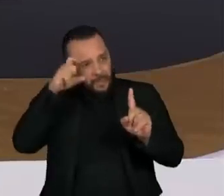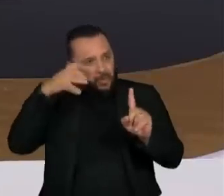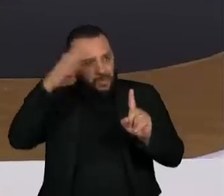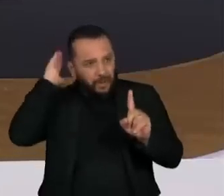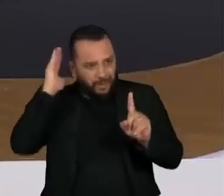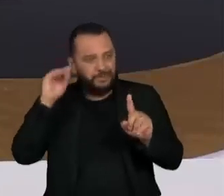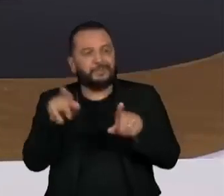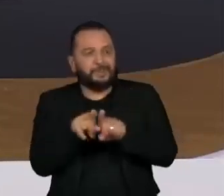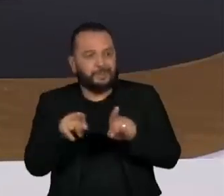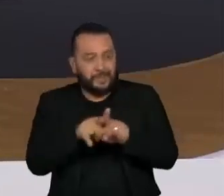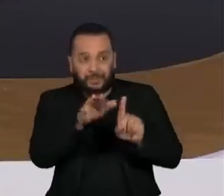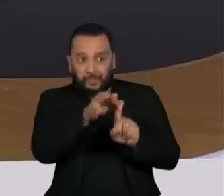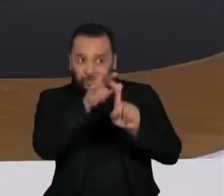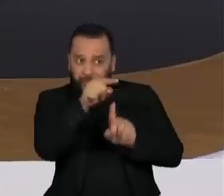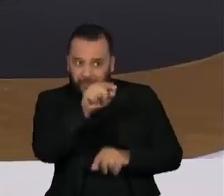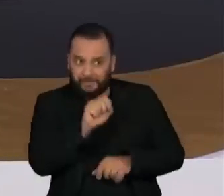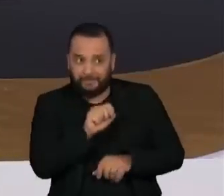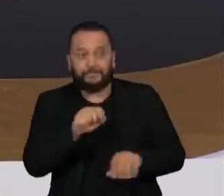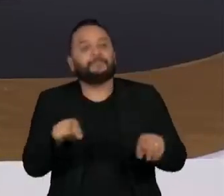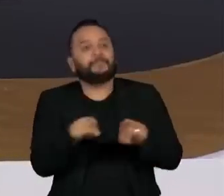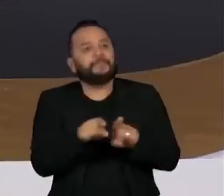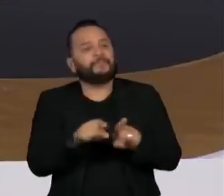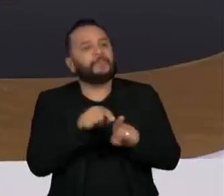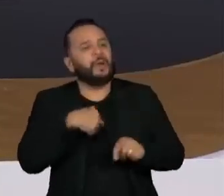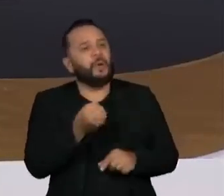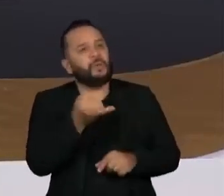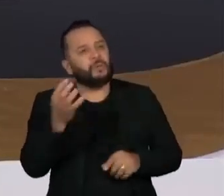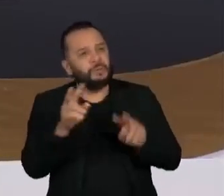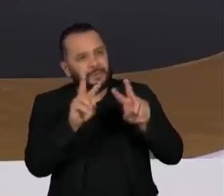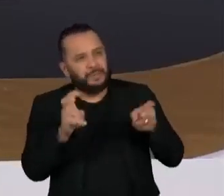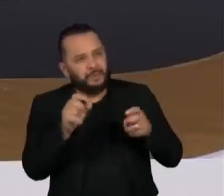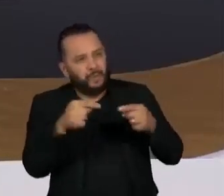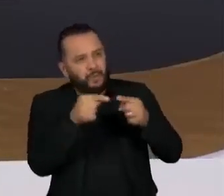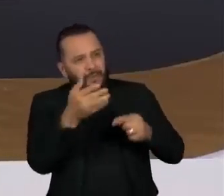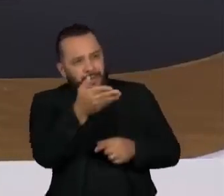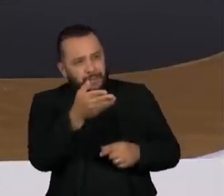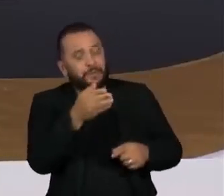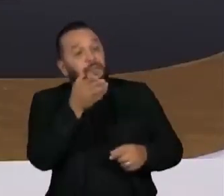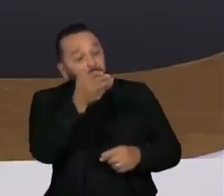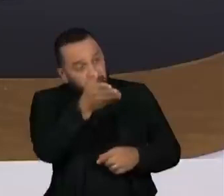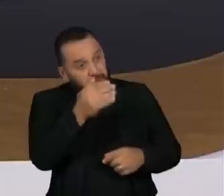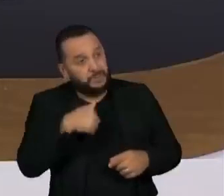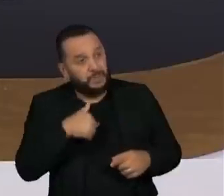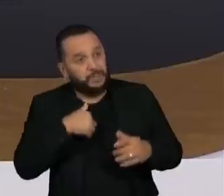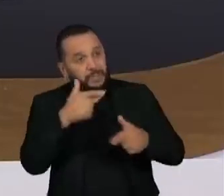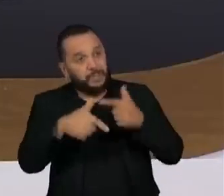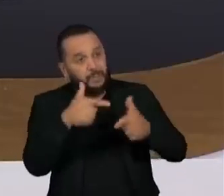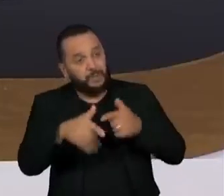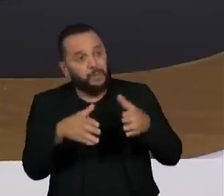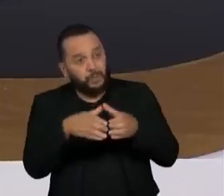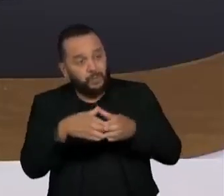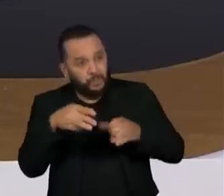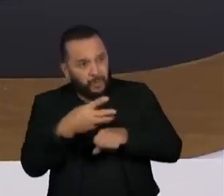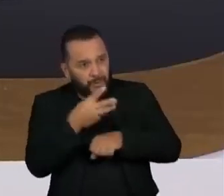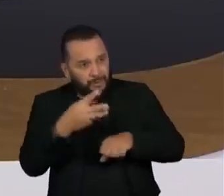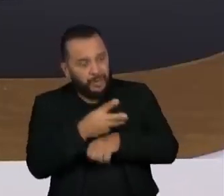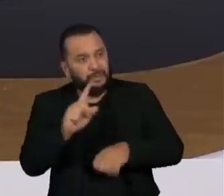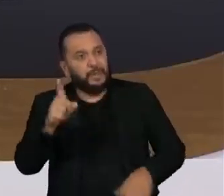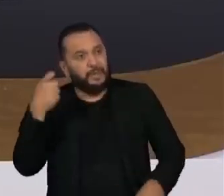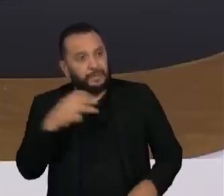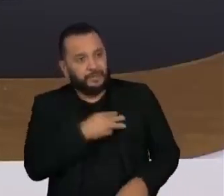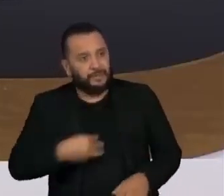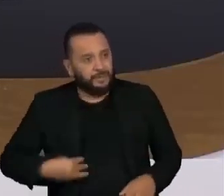Guedes e também por algumas questões supervenientes a isso como o senhor ter feito parte de um grupo de WhatsApp de